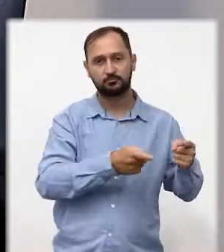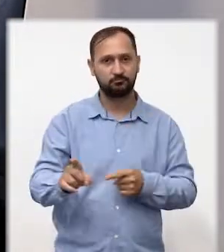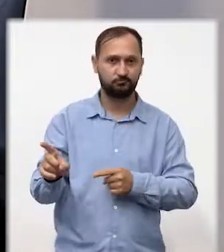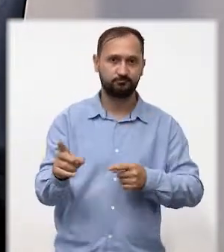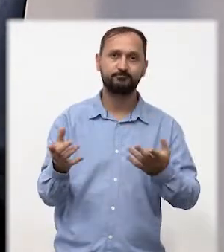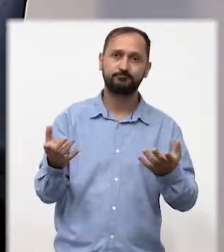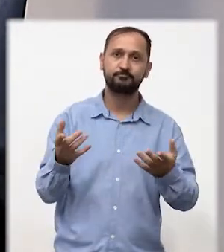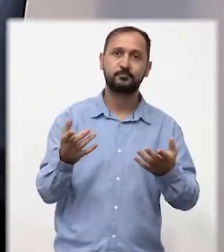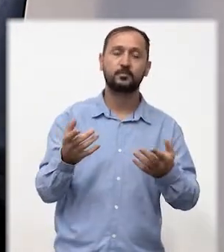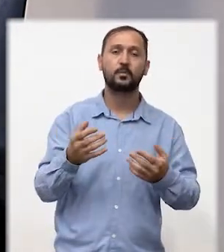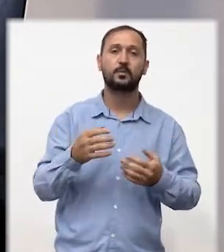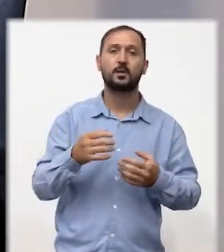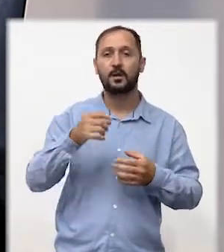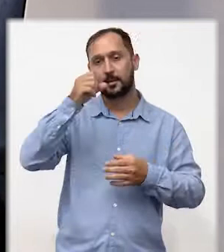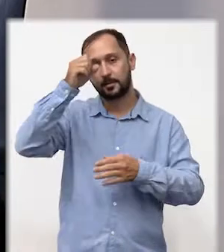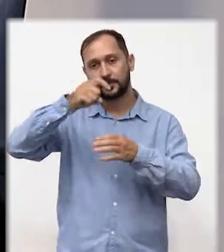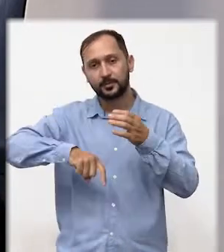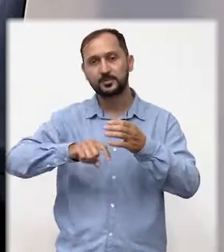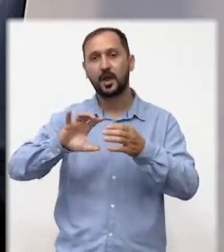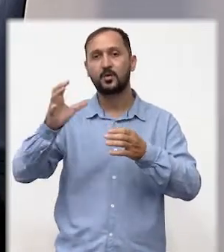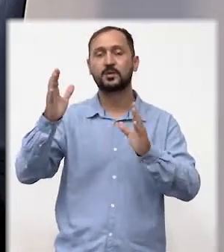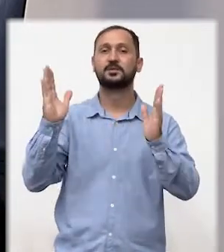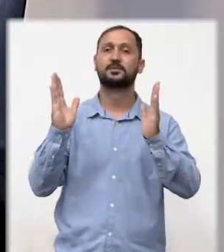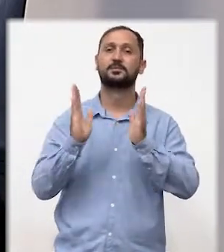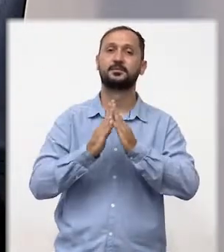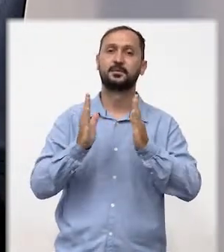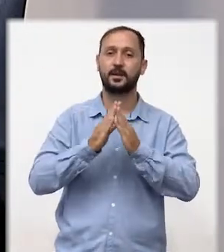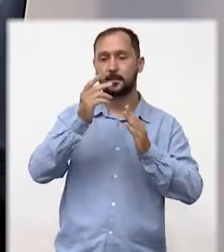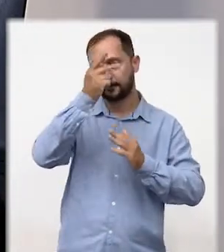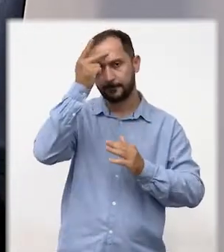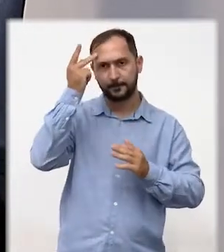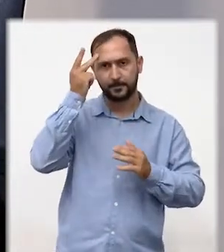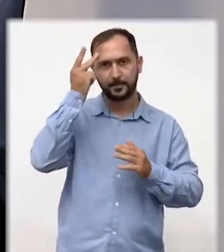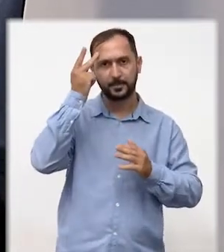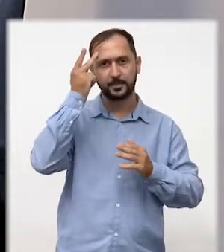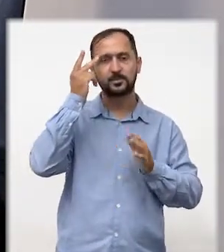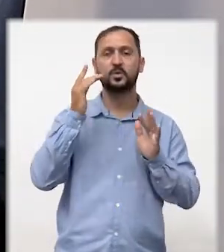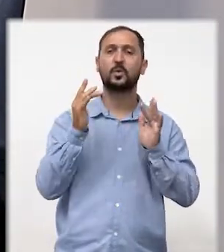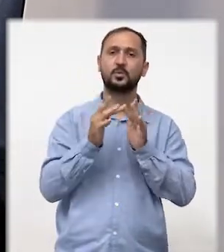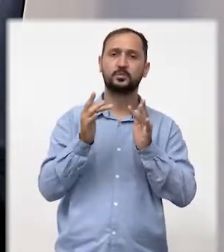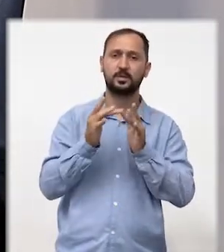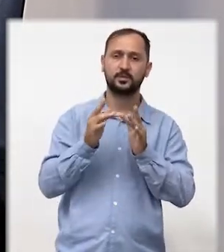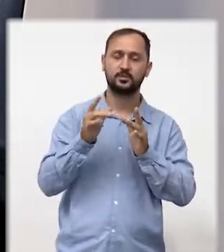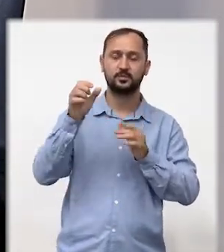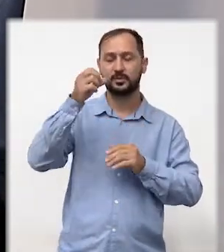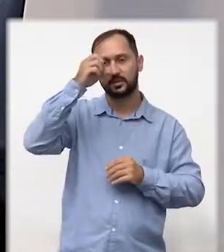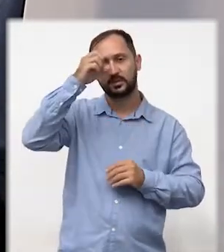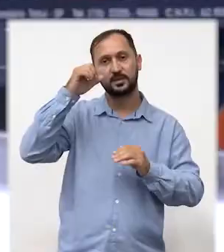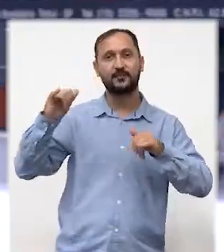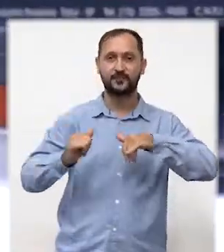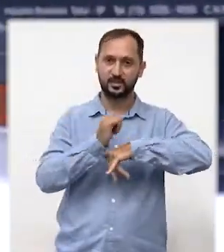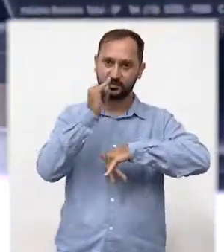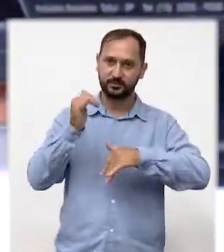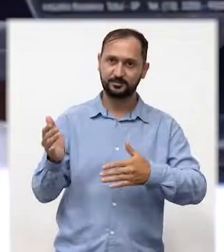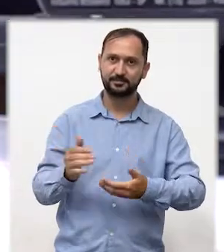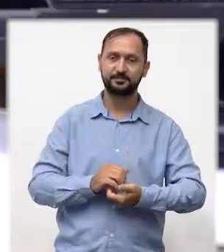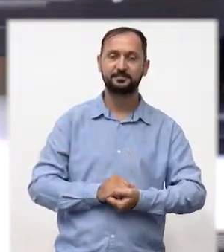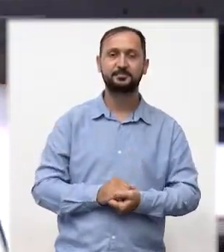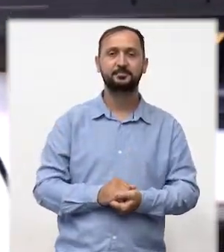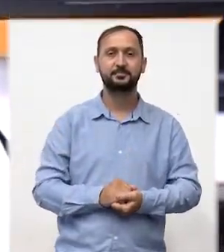crianças. Normalmente, o abuso acontece dentro de casa por pessoas próximas à vítima.